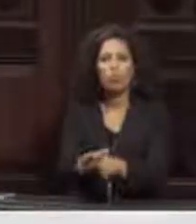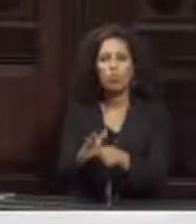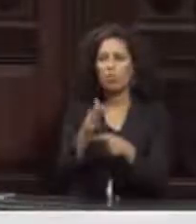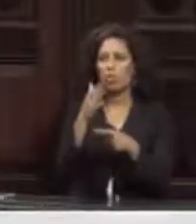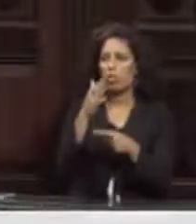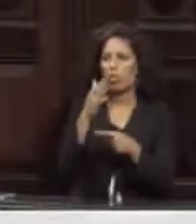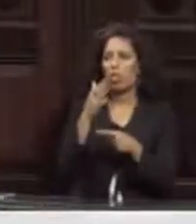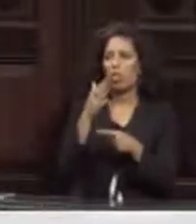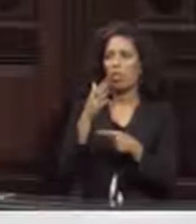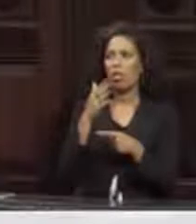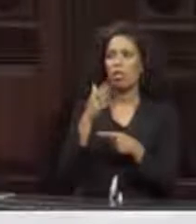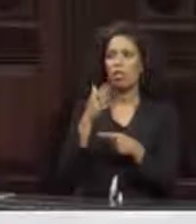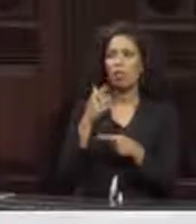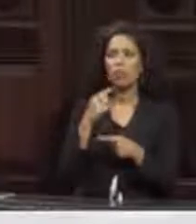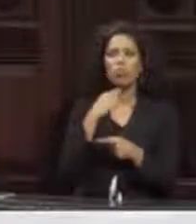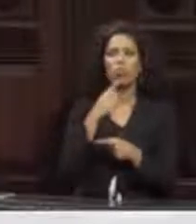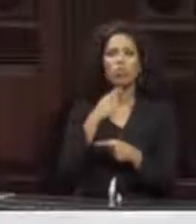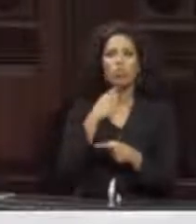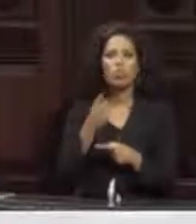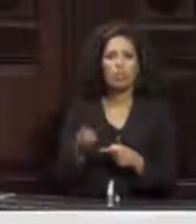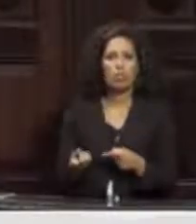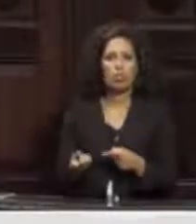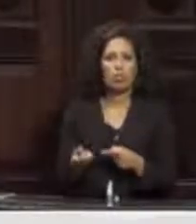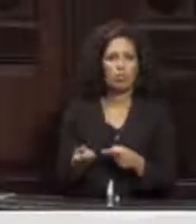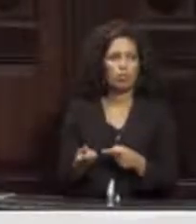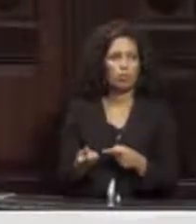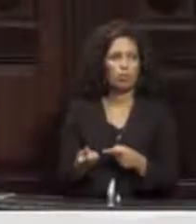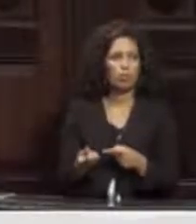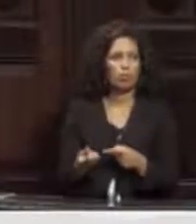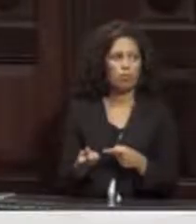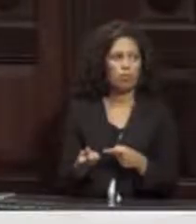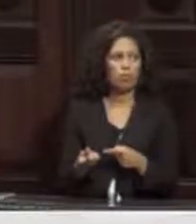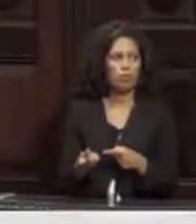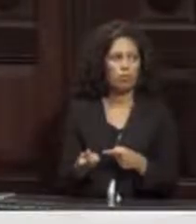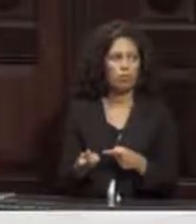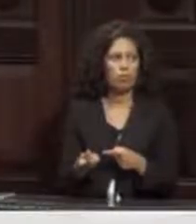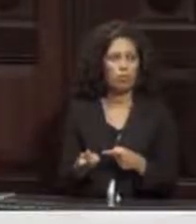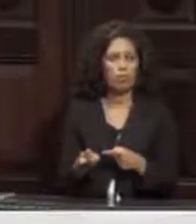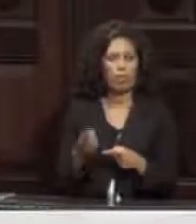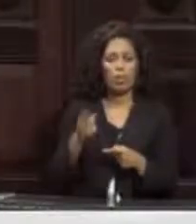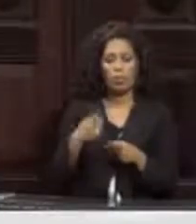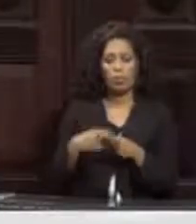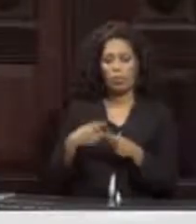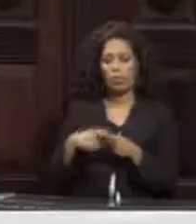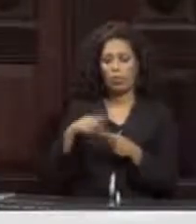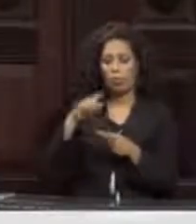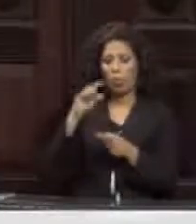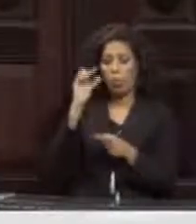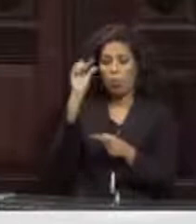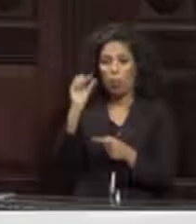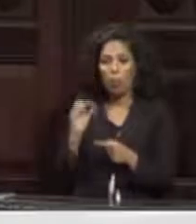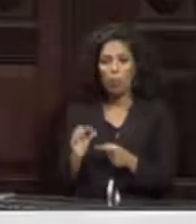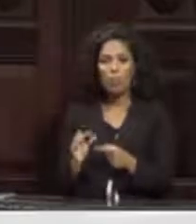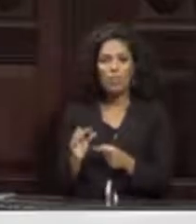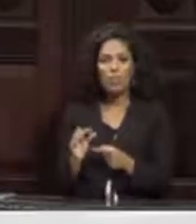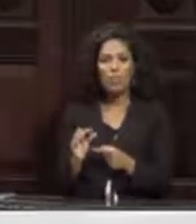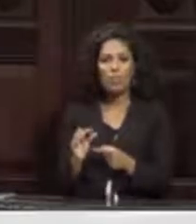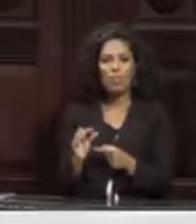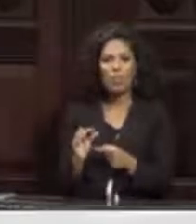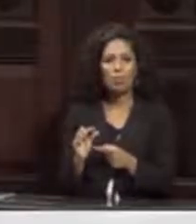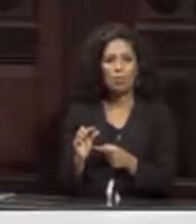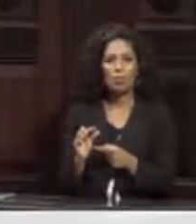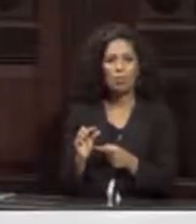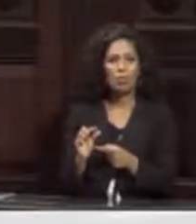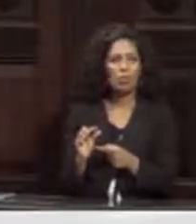dos parlamentares para que eles possam decidir com o mínimo de segurança jurídica sobre